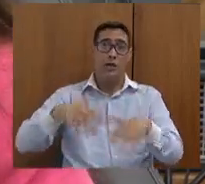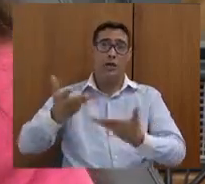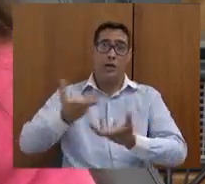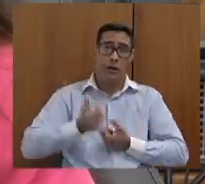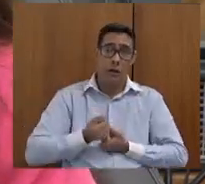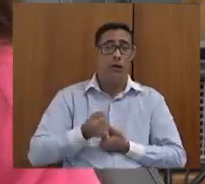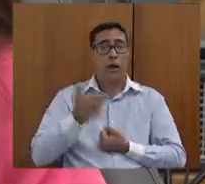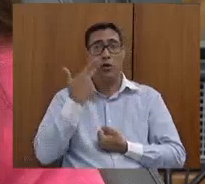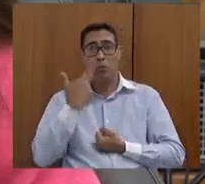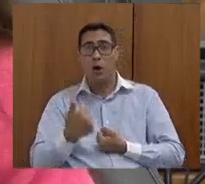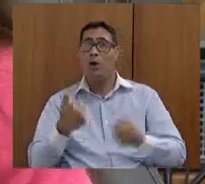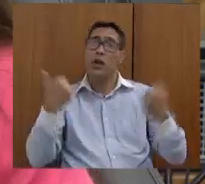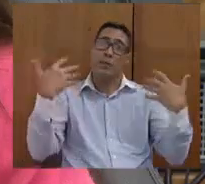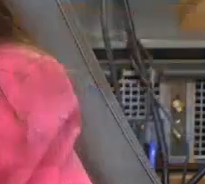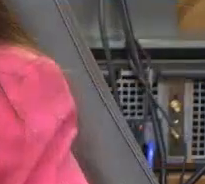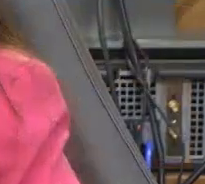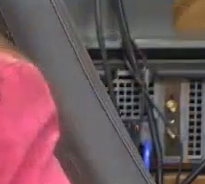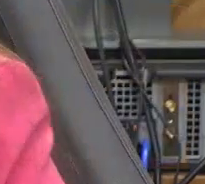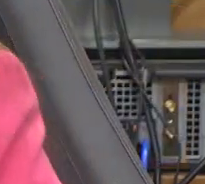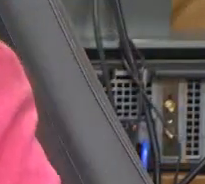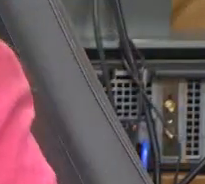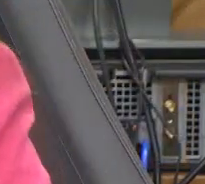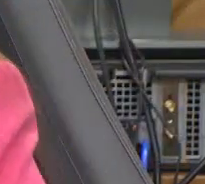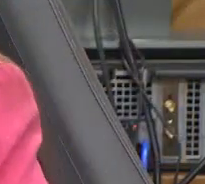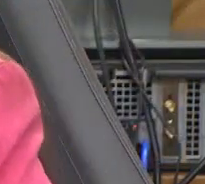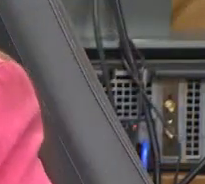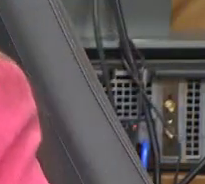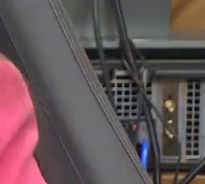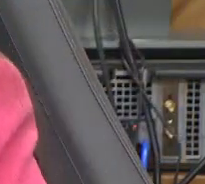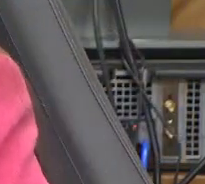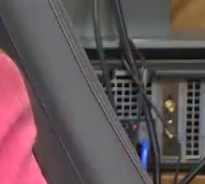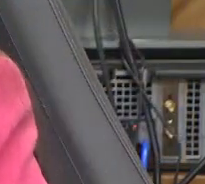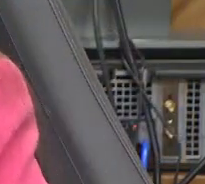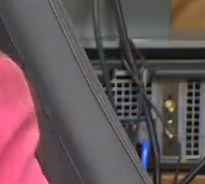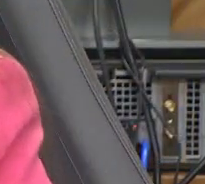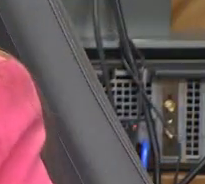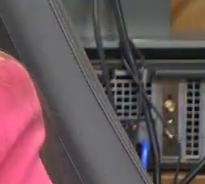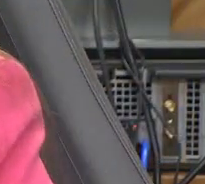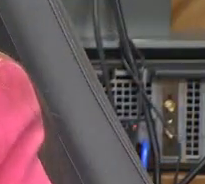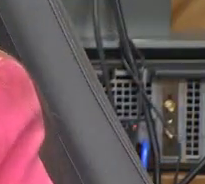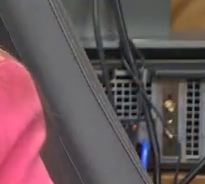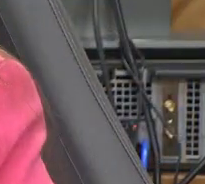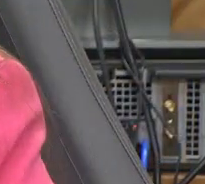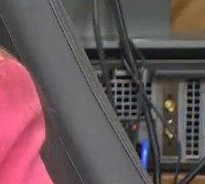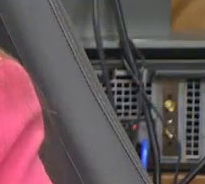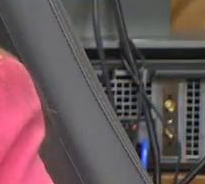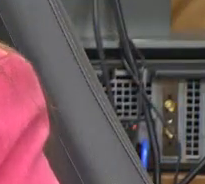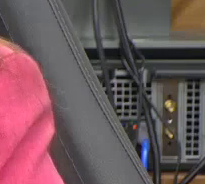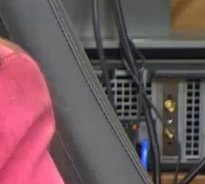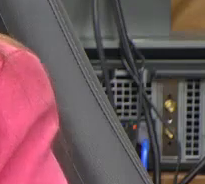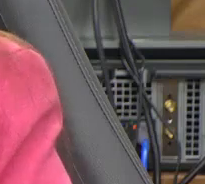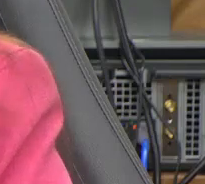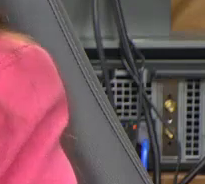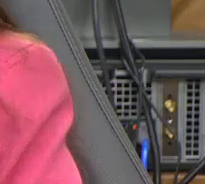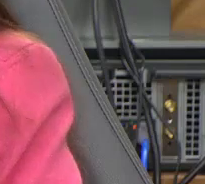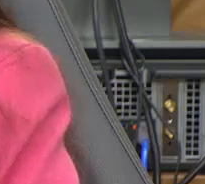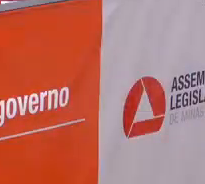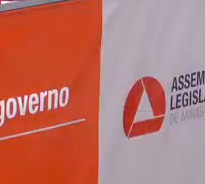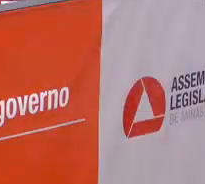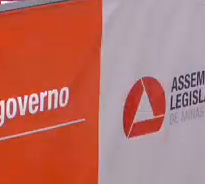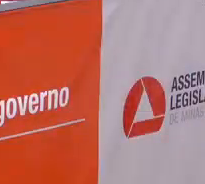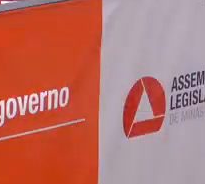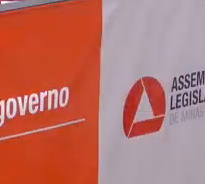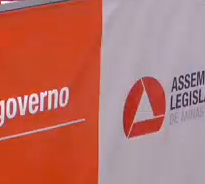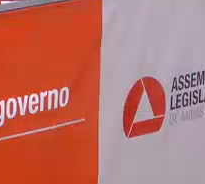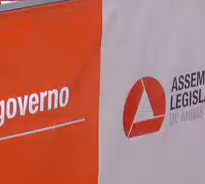palmas são normais Isso faz parte do processo democrático então eu peço que a gente tem esse entendimento aqui para que a gente possa